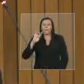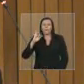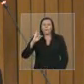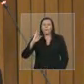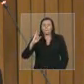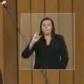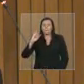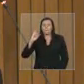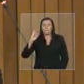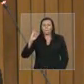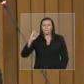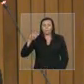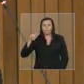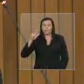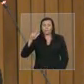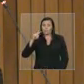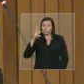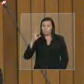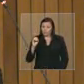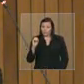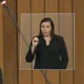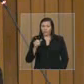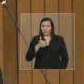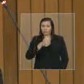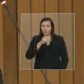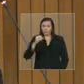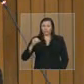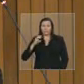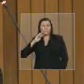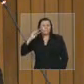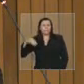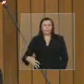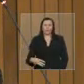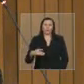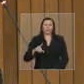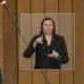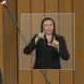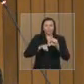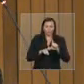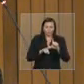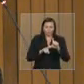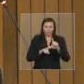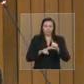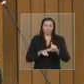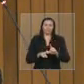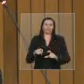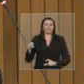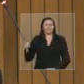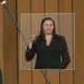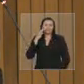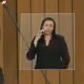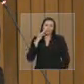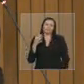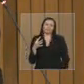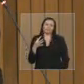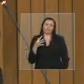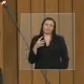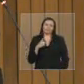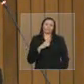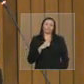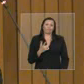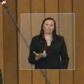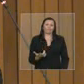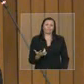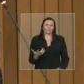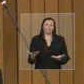100 milhões, e o IBGE constatou o aumento da pobreza em todo o Estado. Não satisfeito, saqueou os cofres do Fundo da